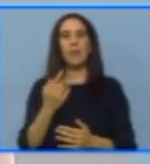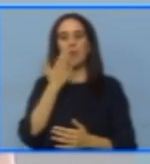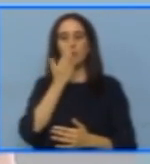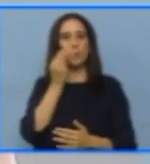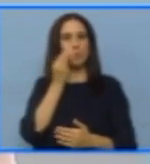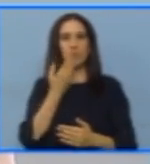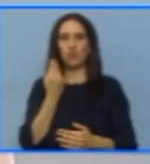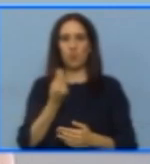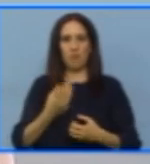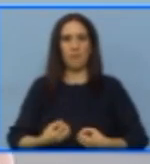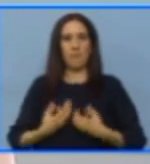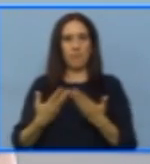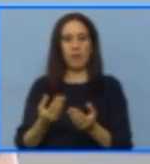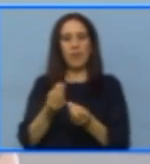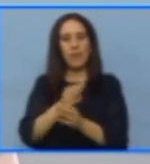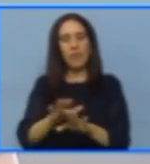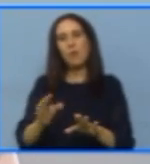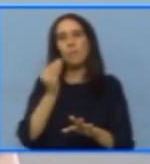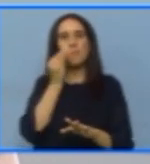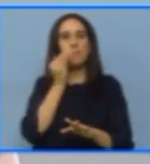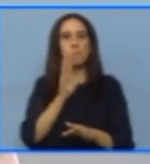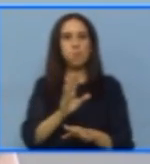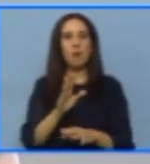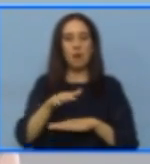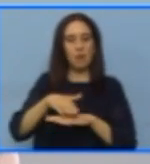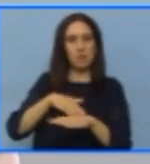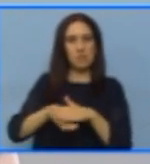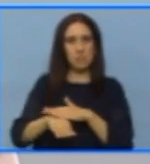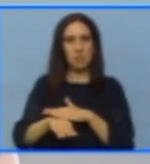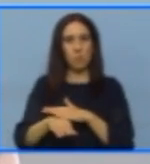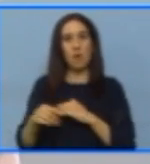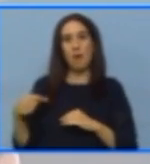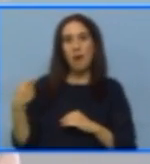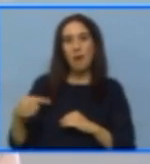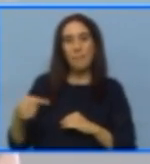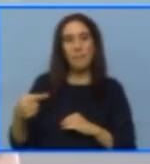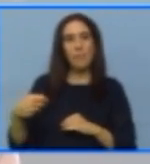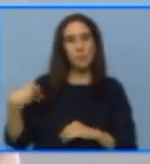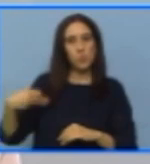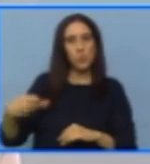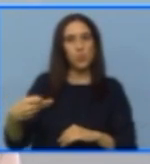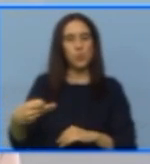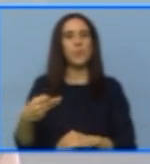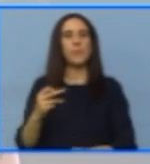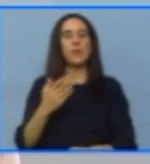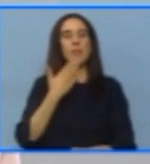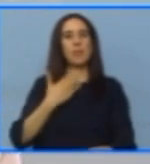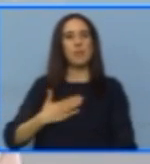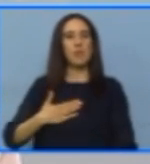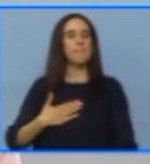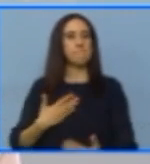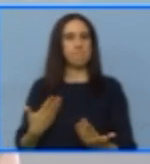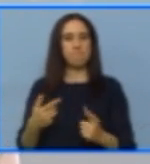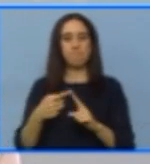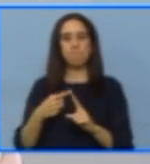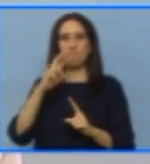do jovem, própria da criança, portanto, na sua ação cotidiana e diária, ser capaz de estar mais empenhado